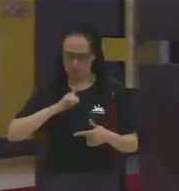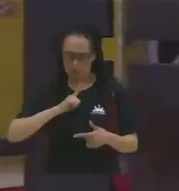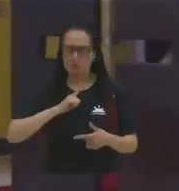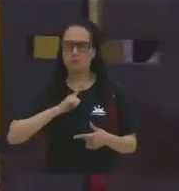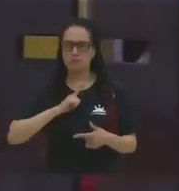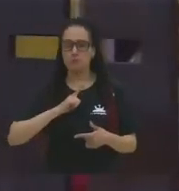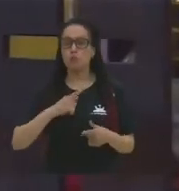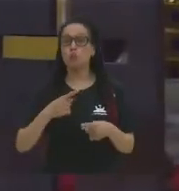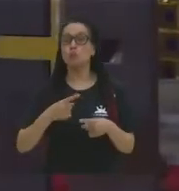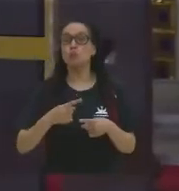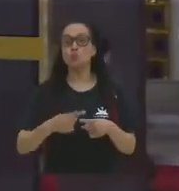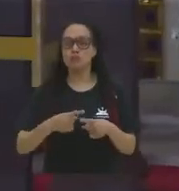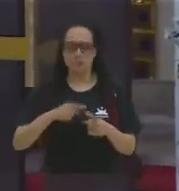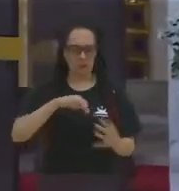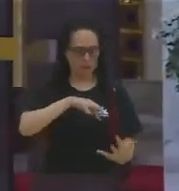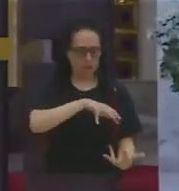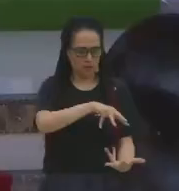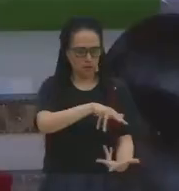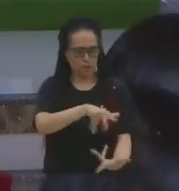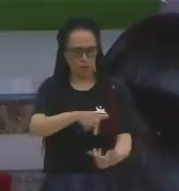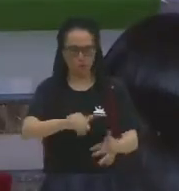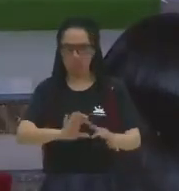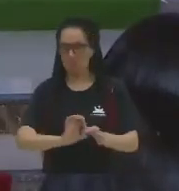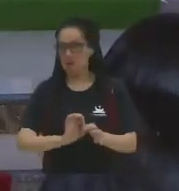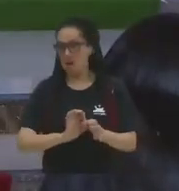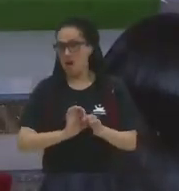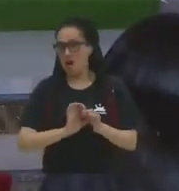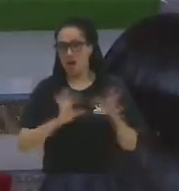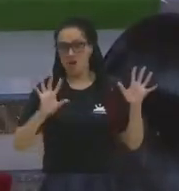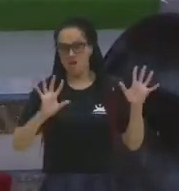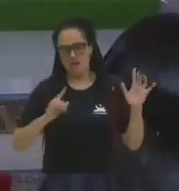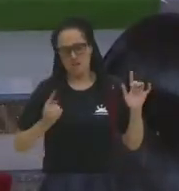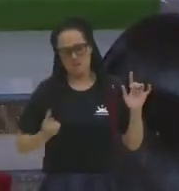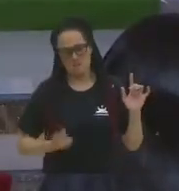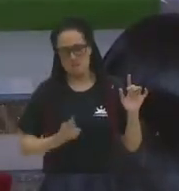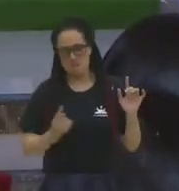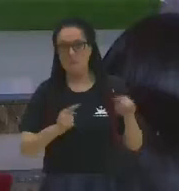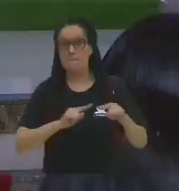porque o mundo é livre, finito e limitado.